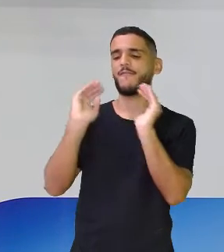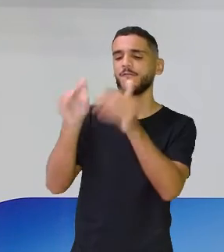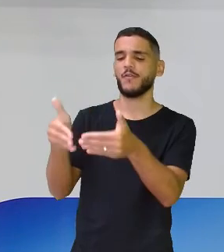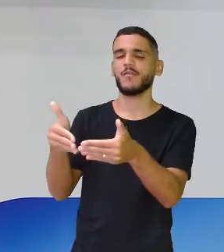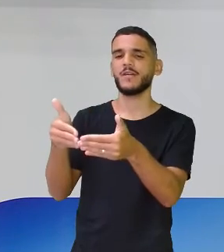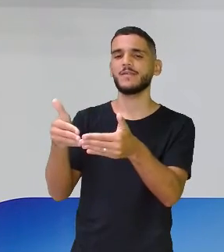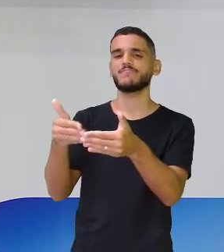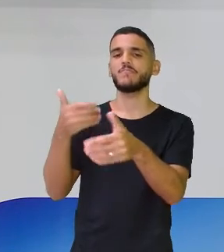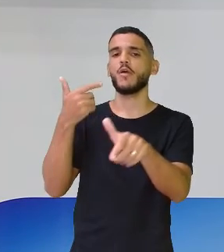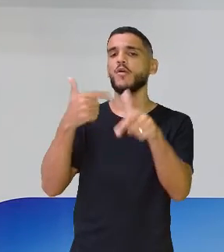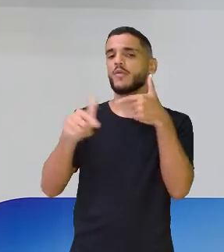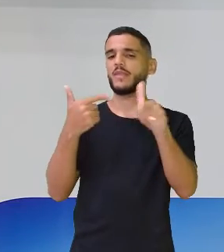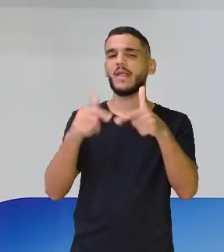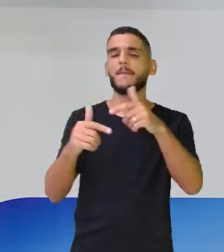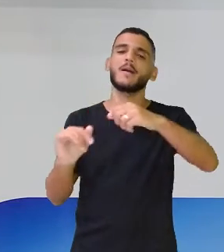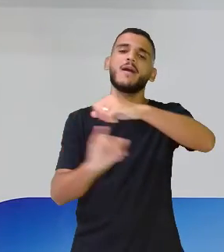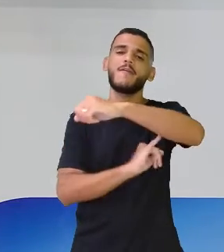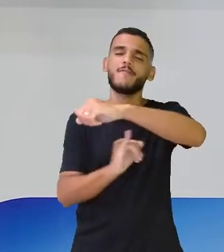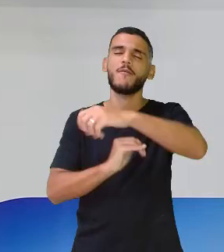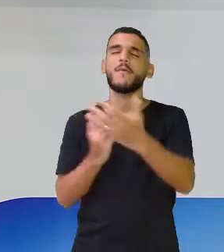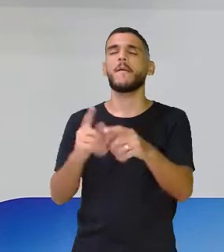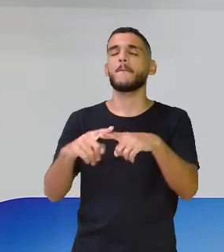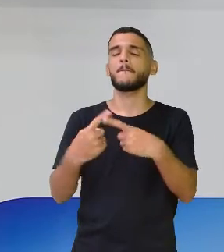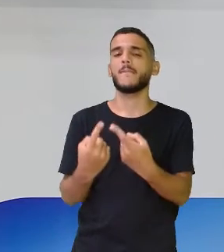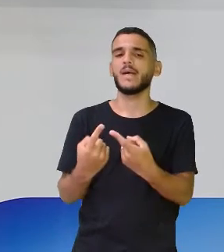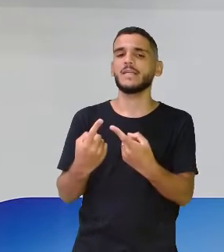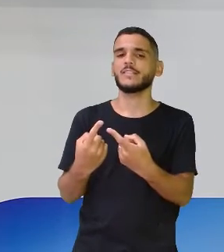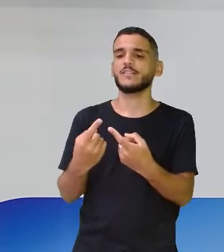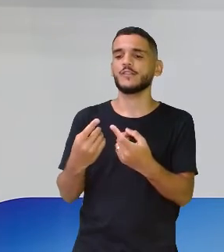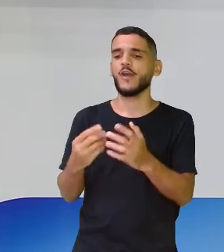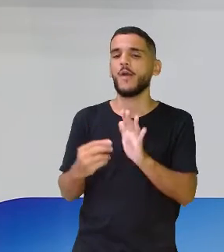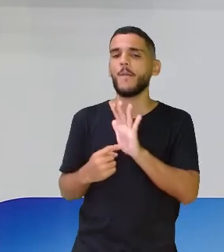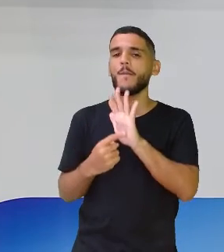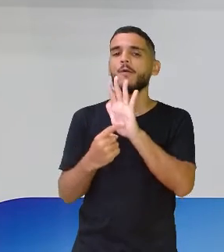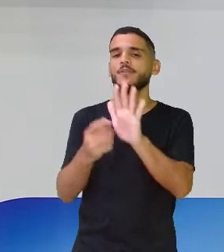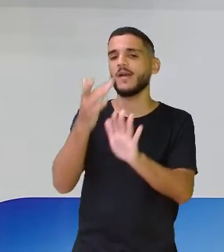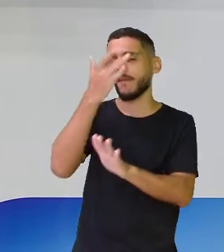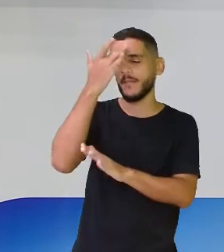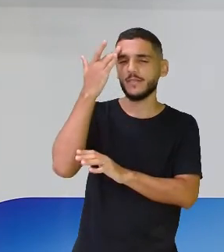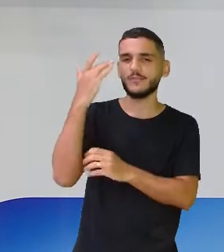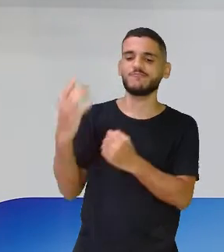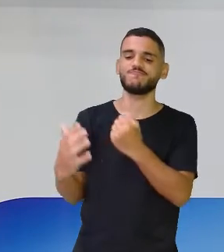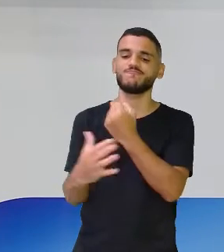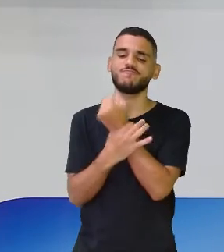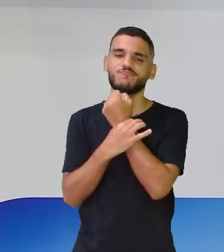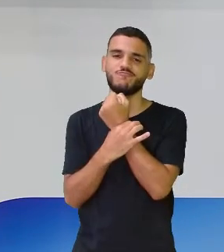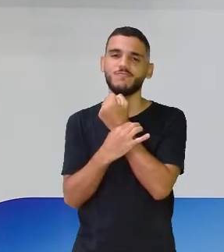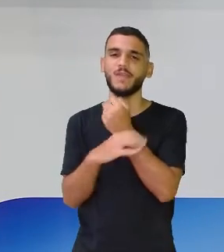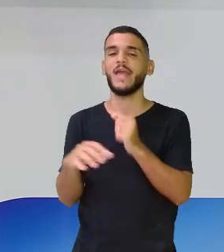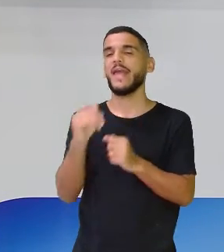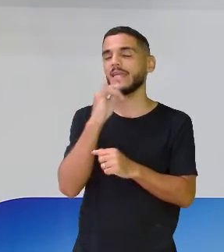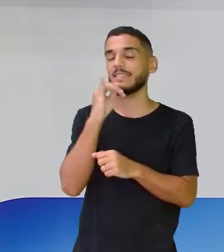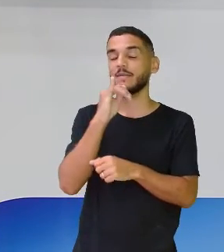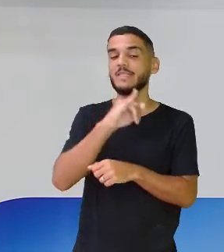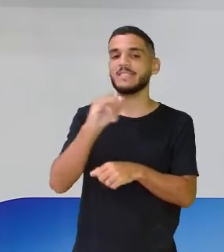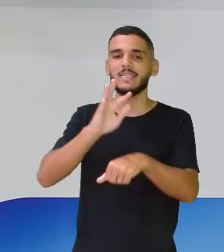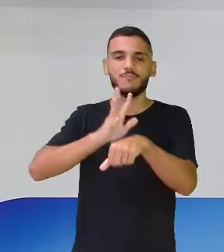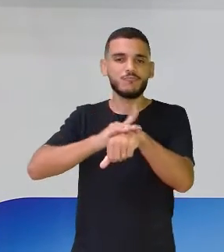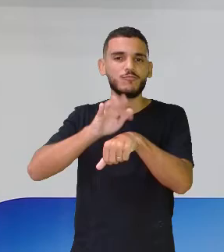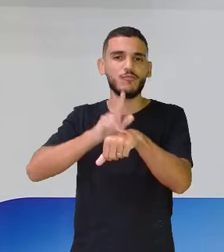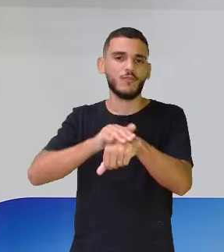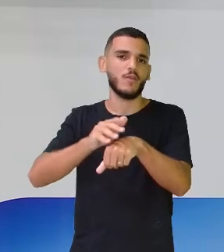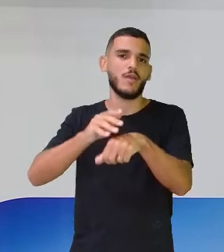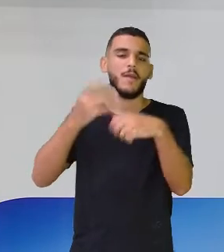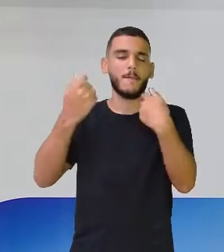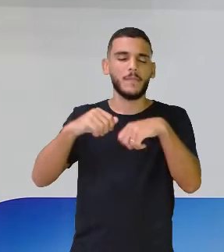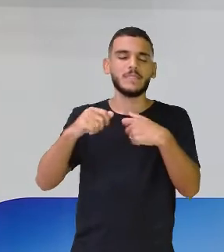formal, mas levando a pessoas algumas garantias de que se ela adoeça, ela vai poder ter um cuidado adequado,